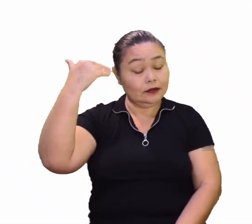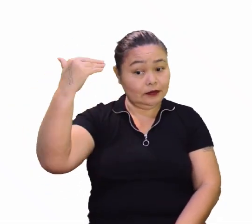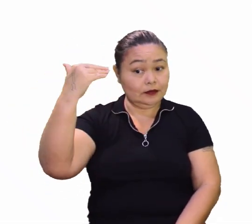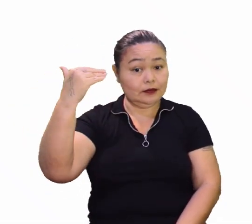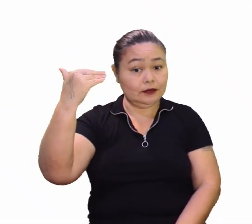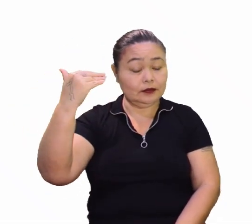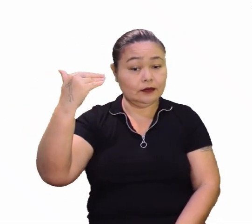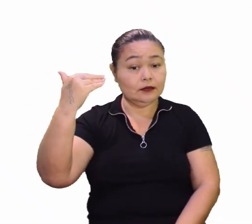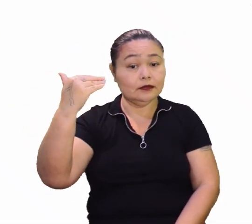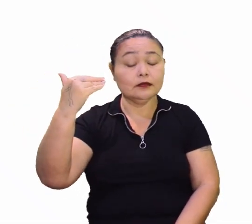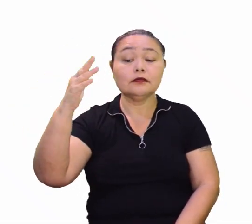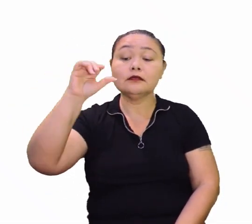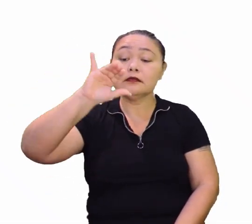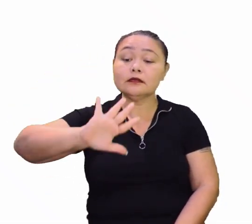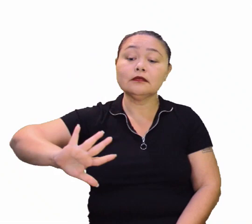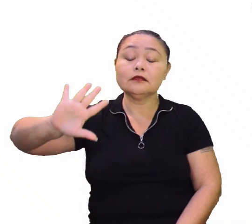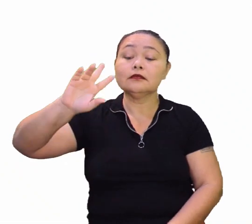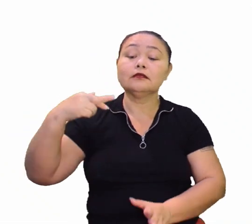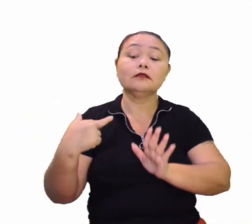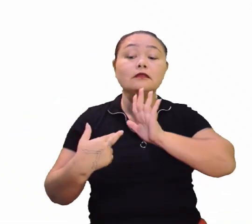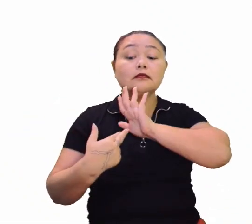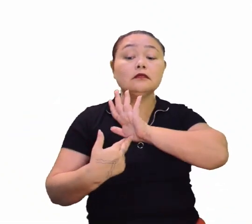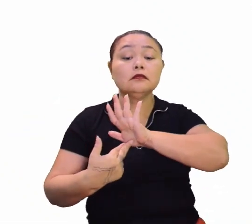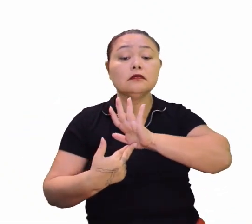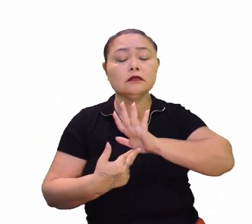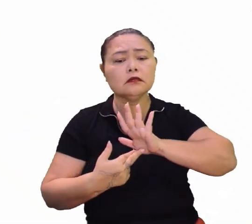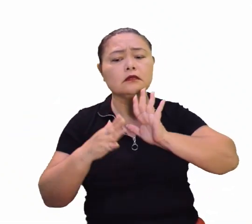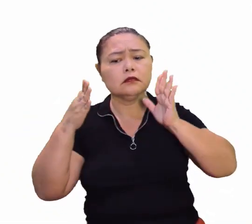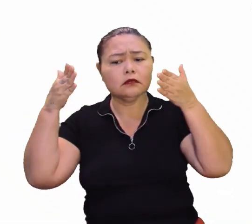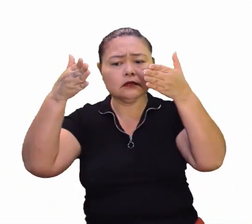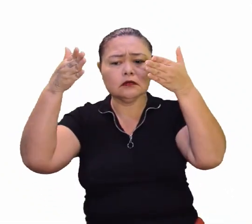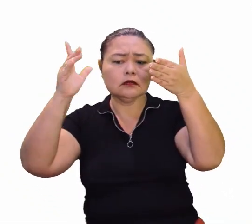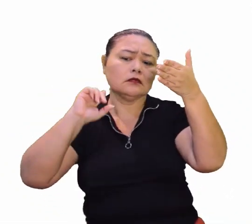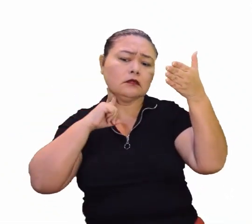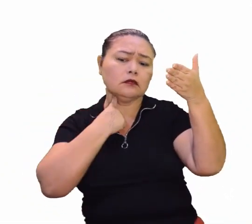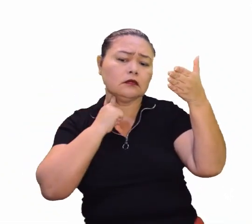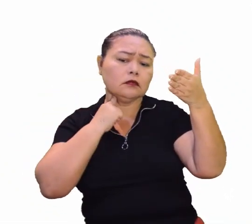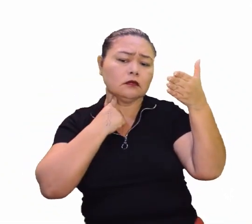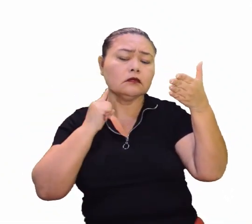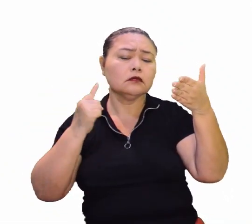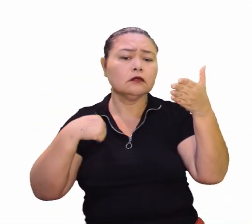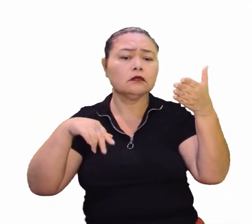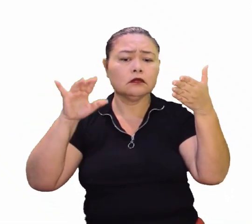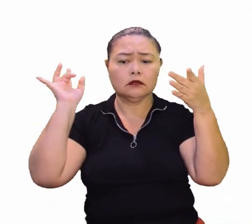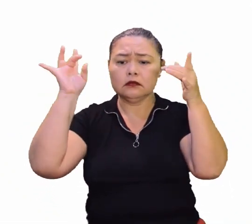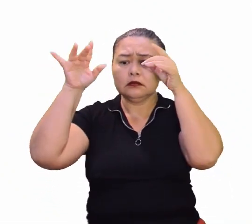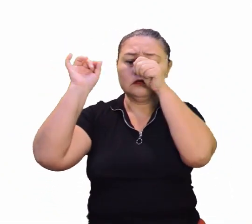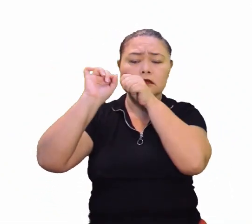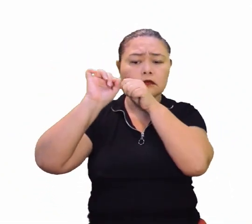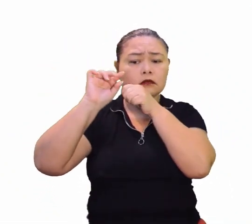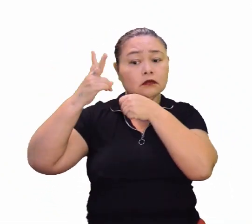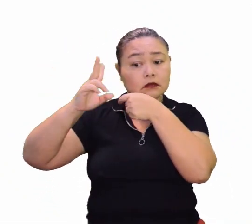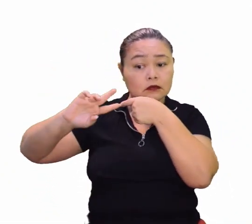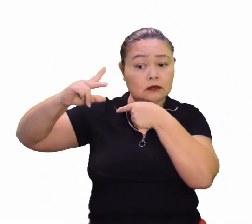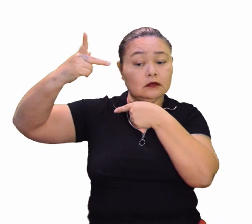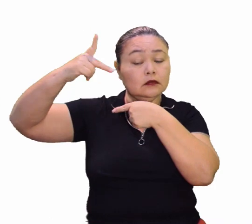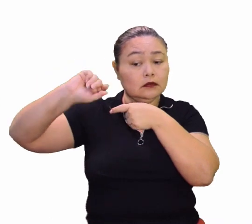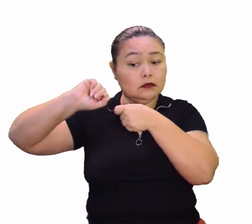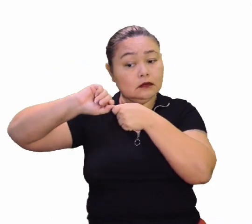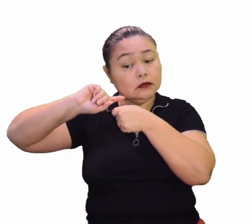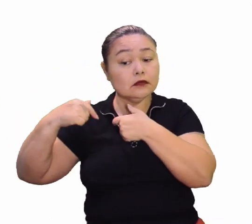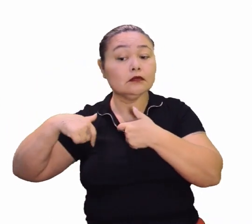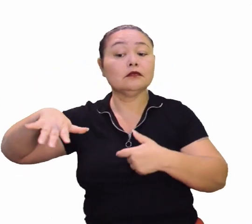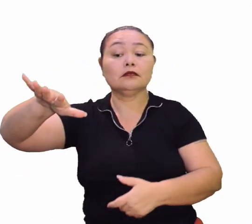não. É uma imagem que representa essa concentração de poluentes, né? Uhum. Então, não é dois multiversos, não. É o